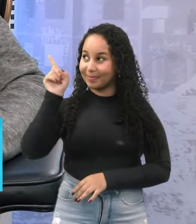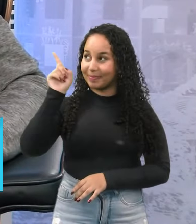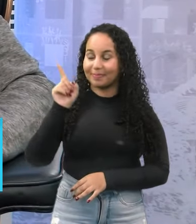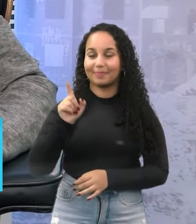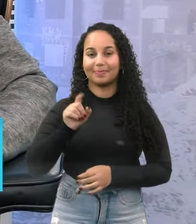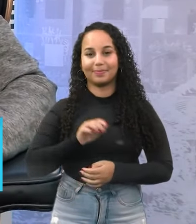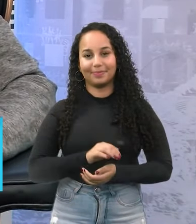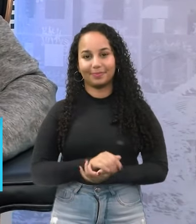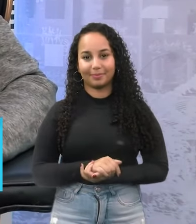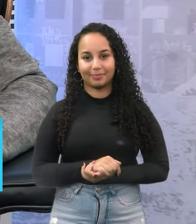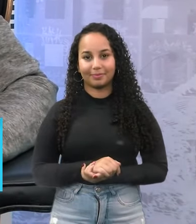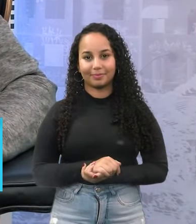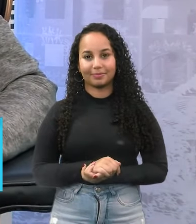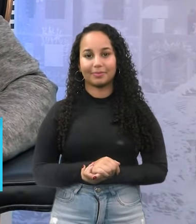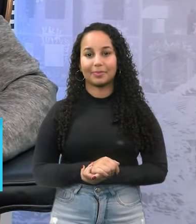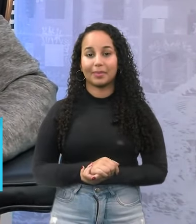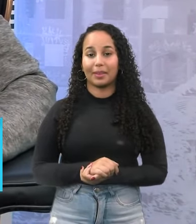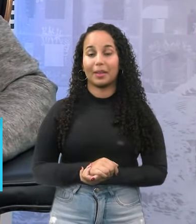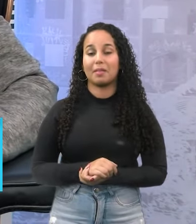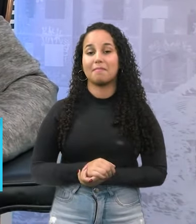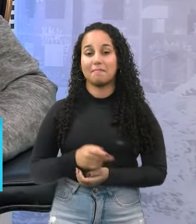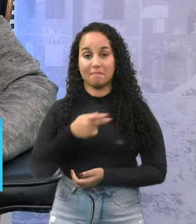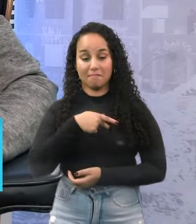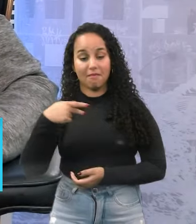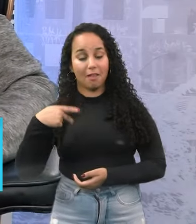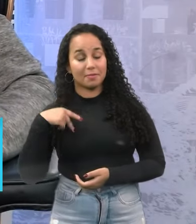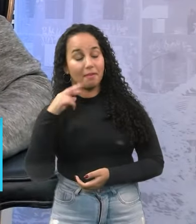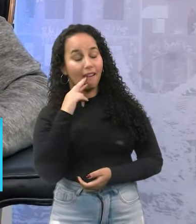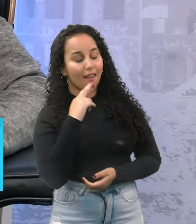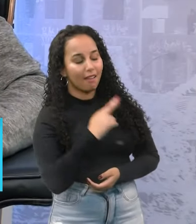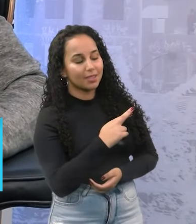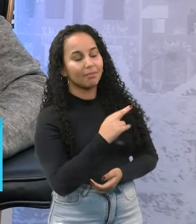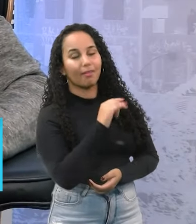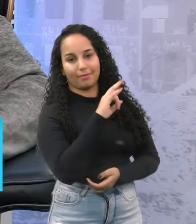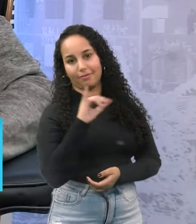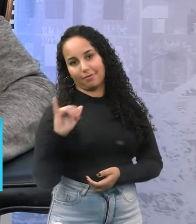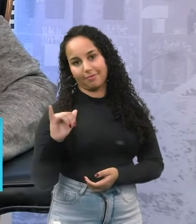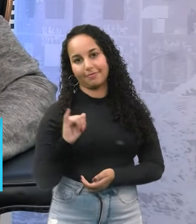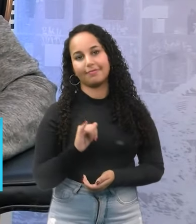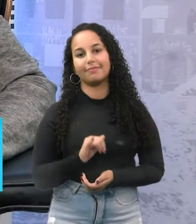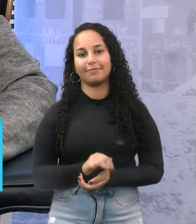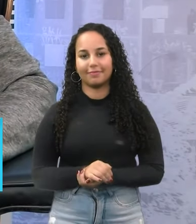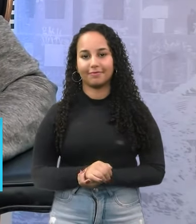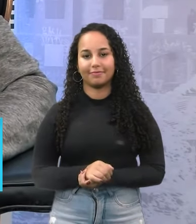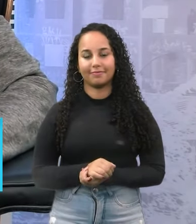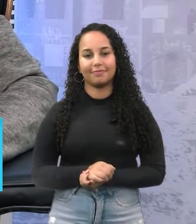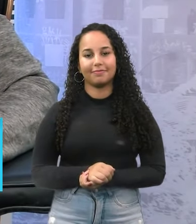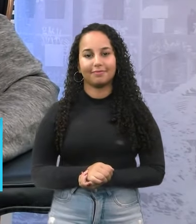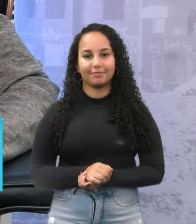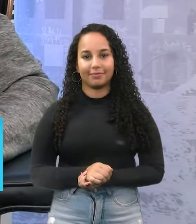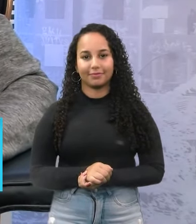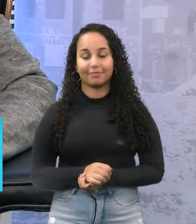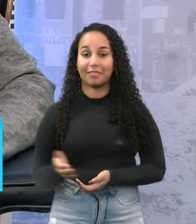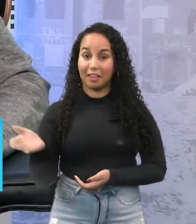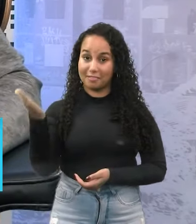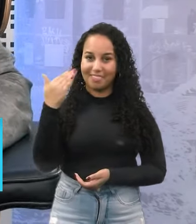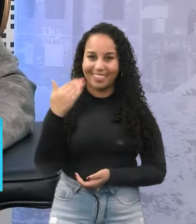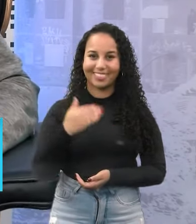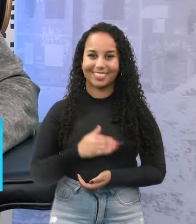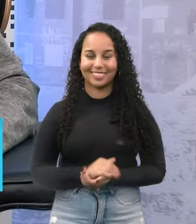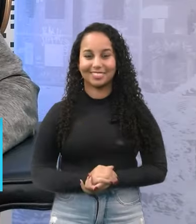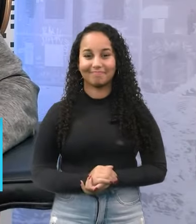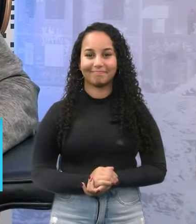de Pastores do Estado de Minas Gerais, e você vai poder falar com o nosso secretário, o pastor Gel, também com o pastor Wesley